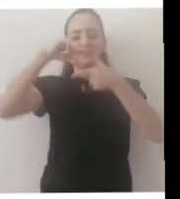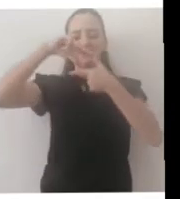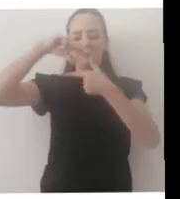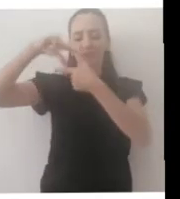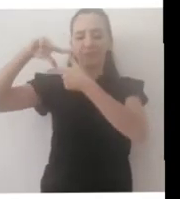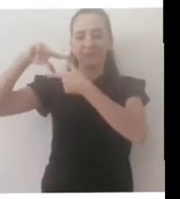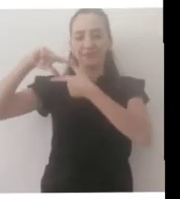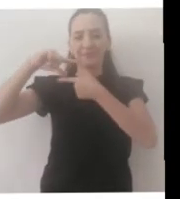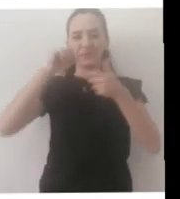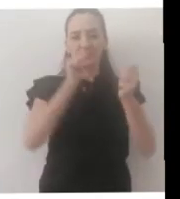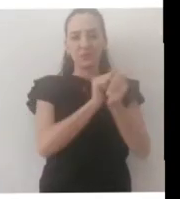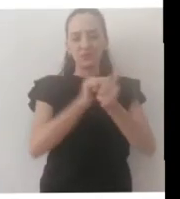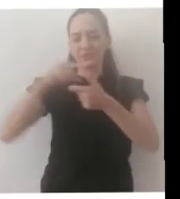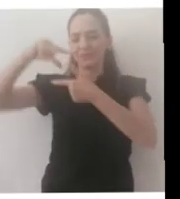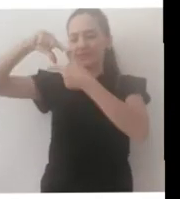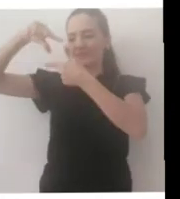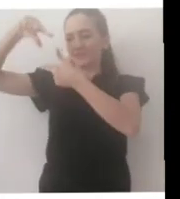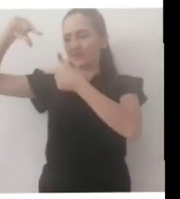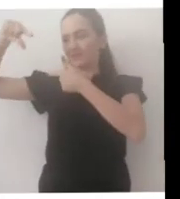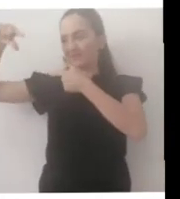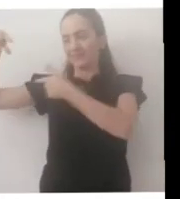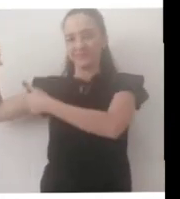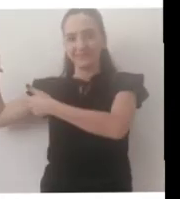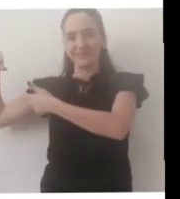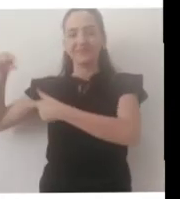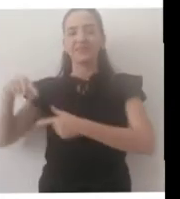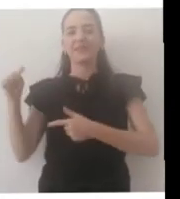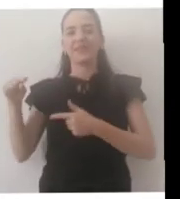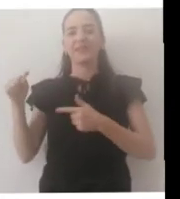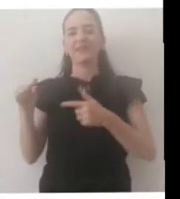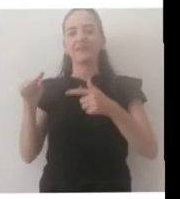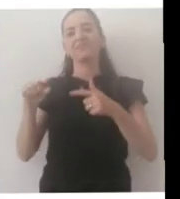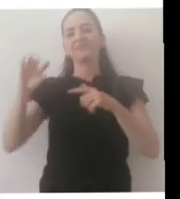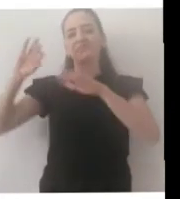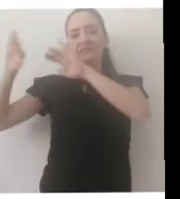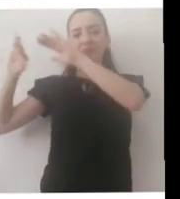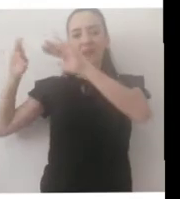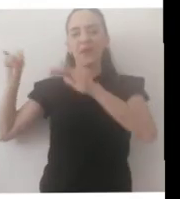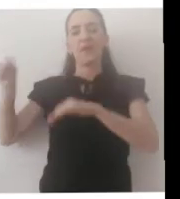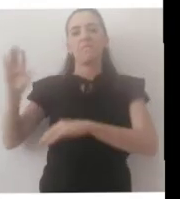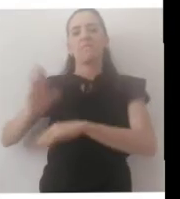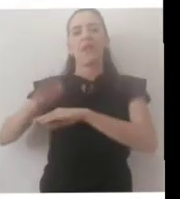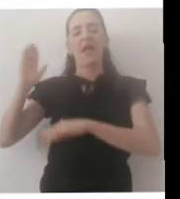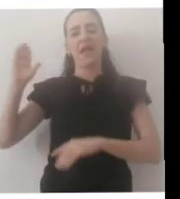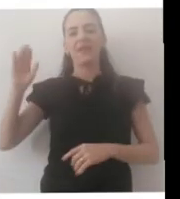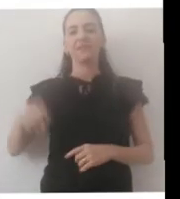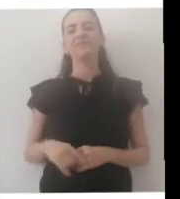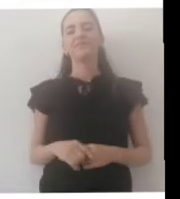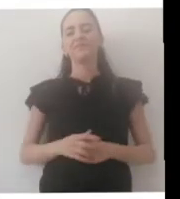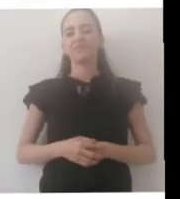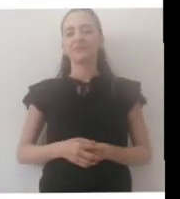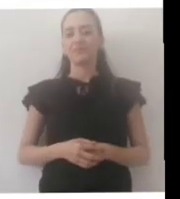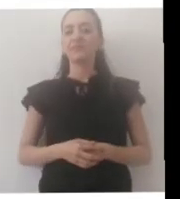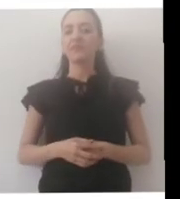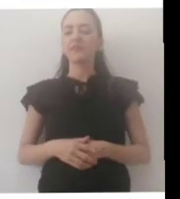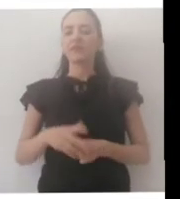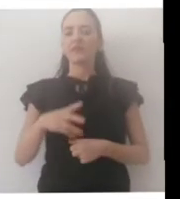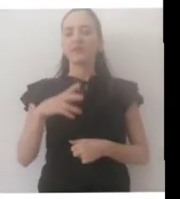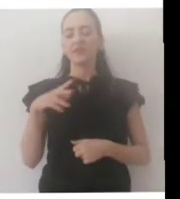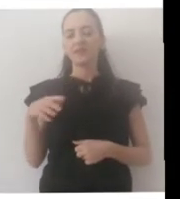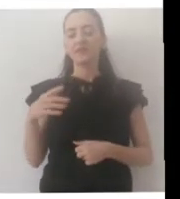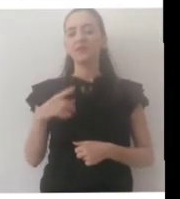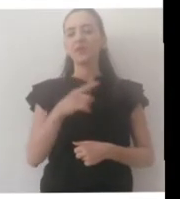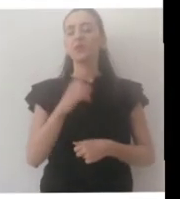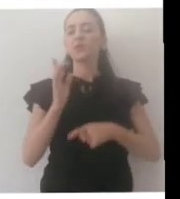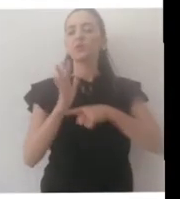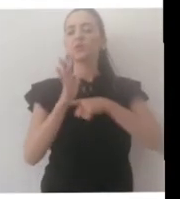de bloquinhos, ela tem mais comida do que a outra, que os bloquinhos estão tudo junto, nessa ideia aí de tarefas de conservação. Então,